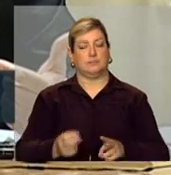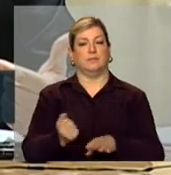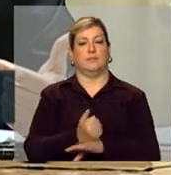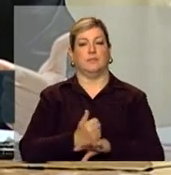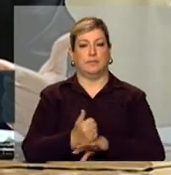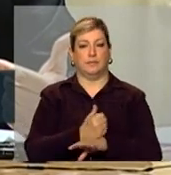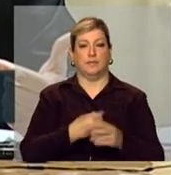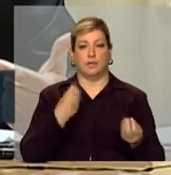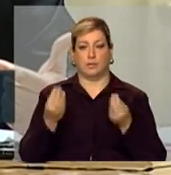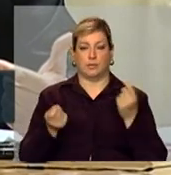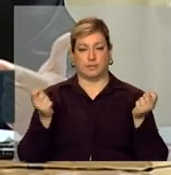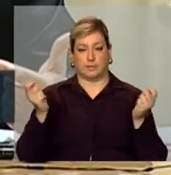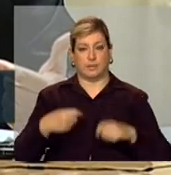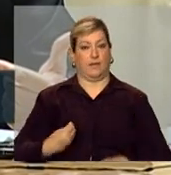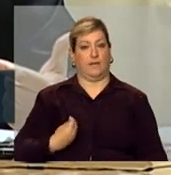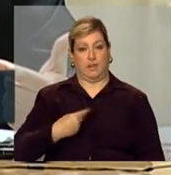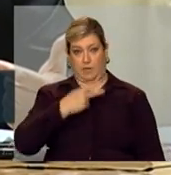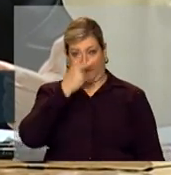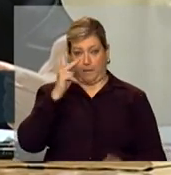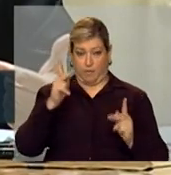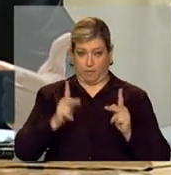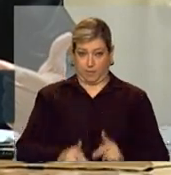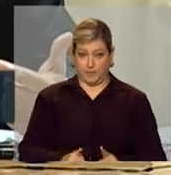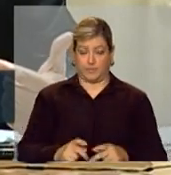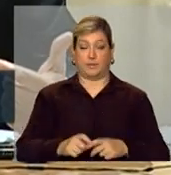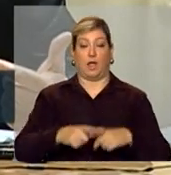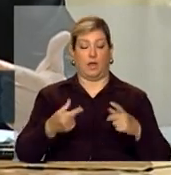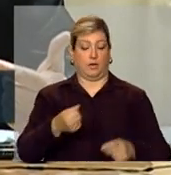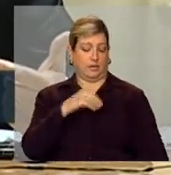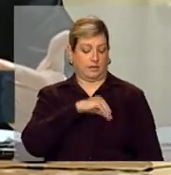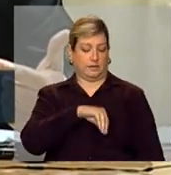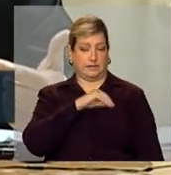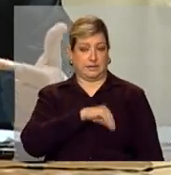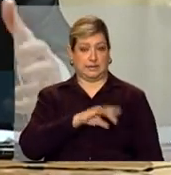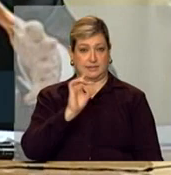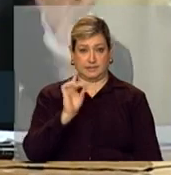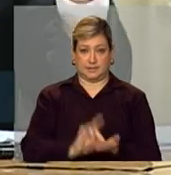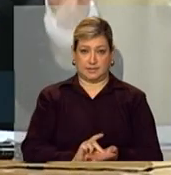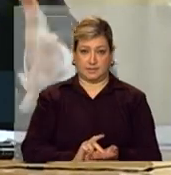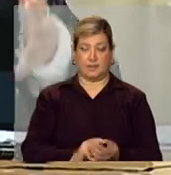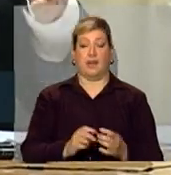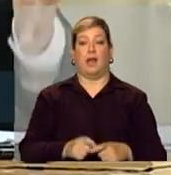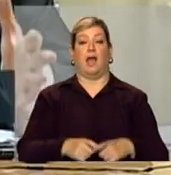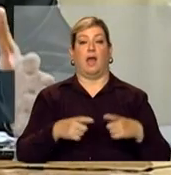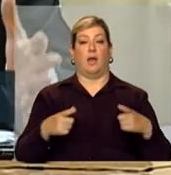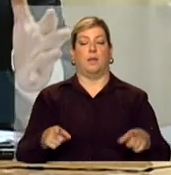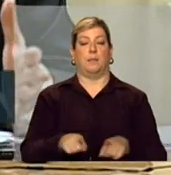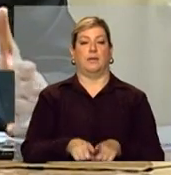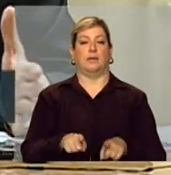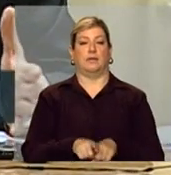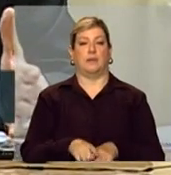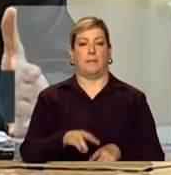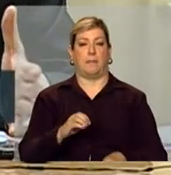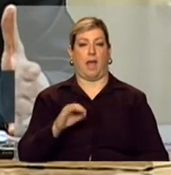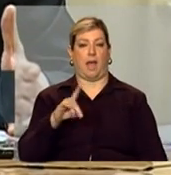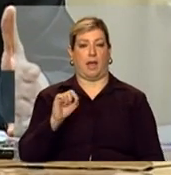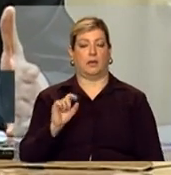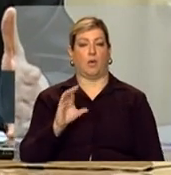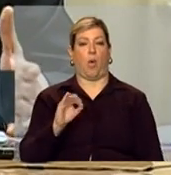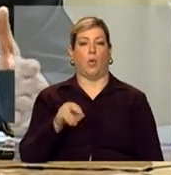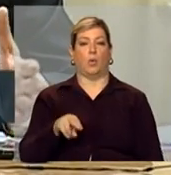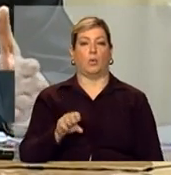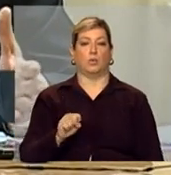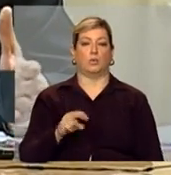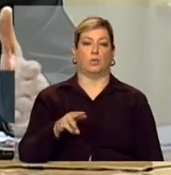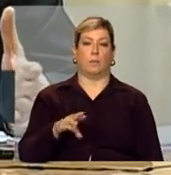condições de vida da população aumentando o salário real aumentando o mercado de consumo brasileiro